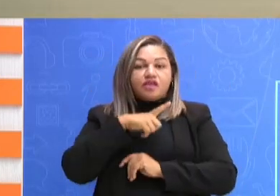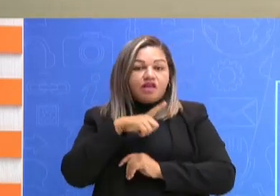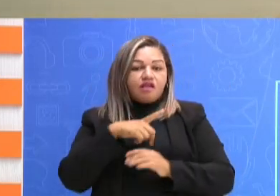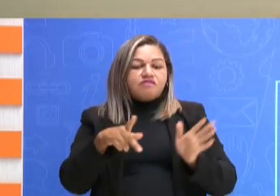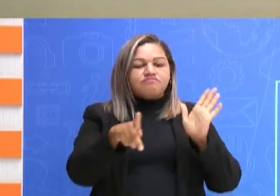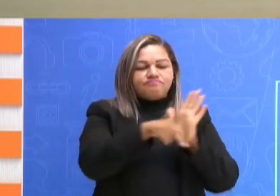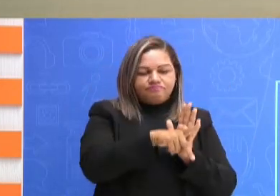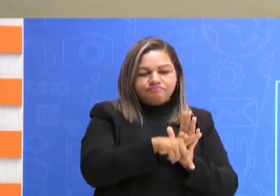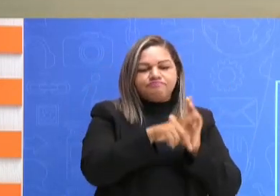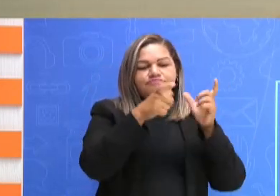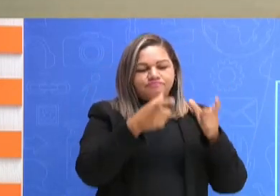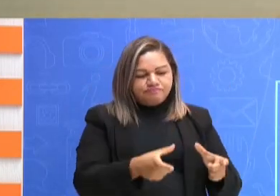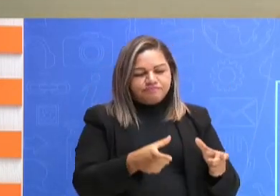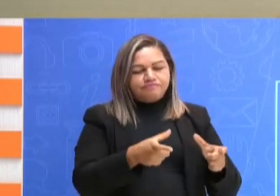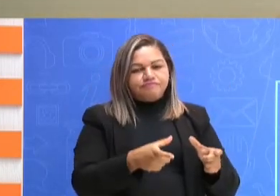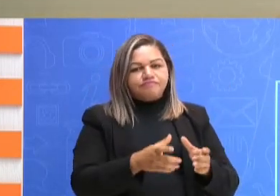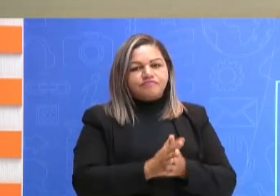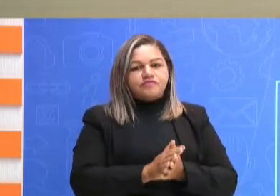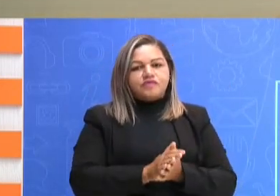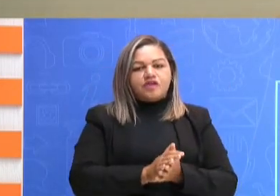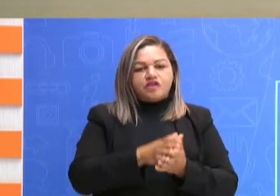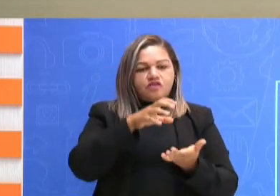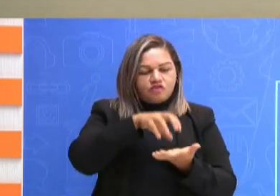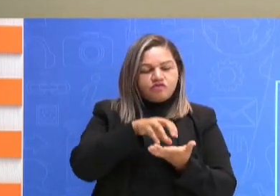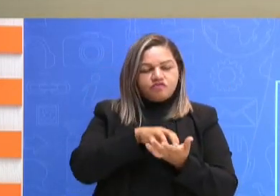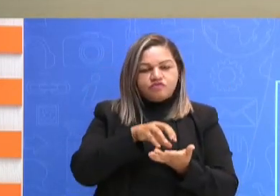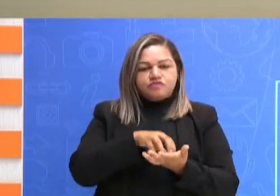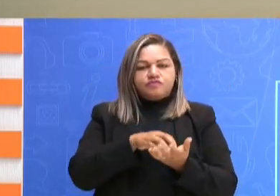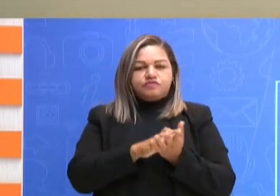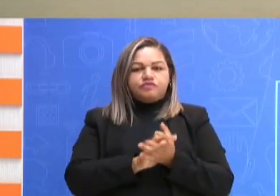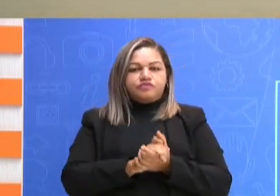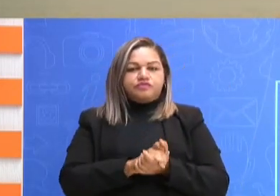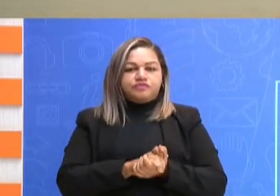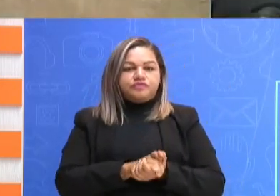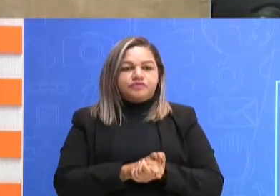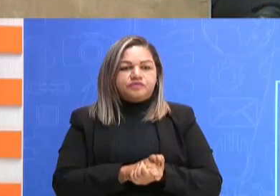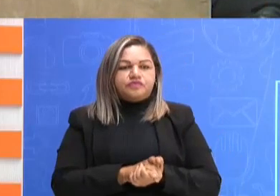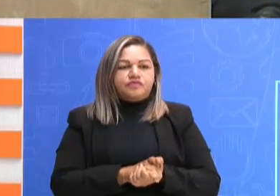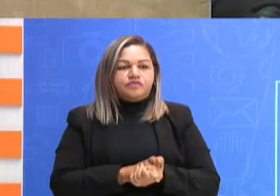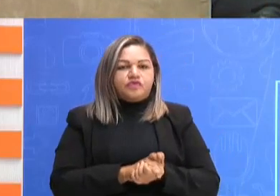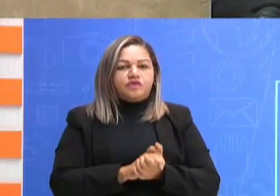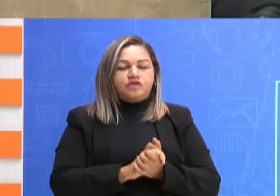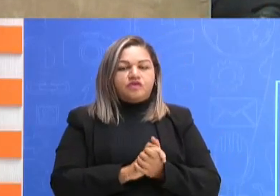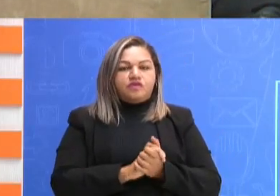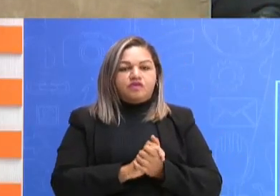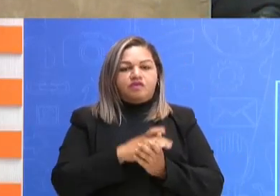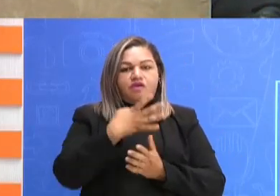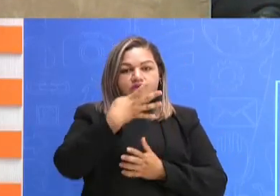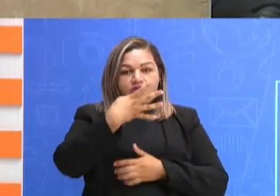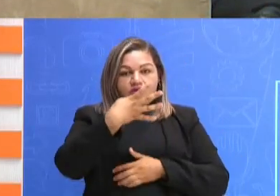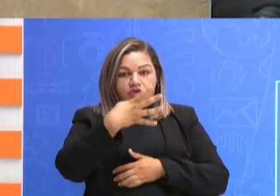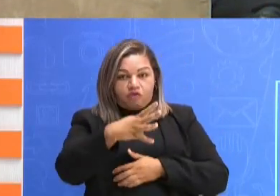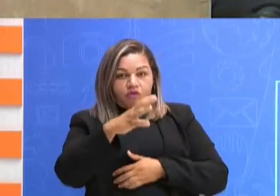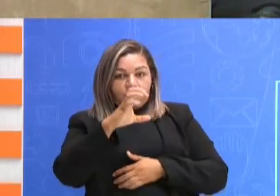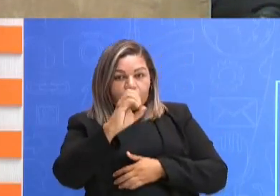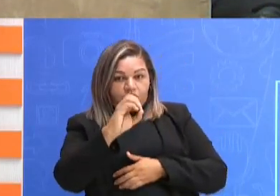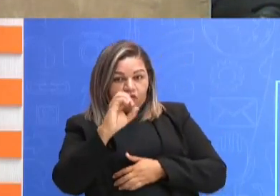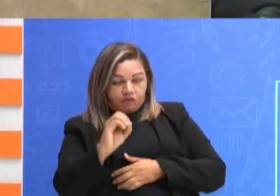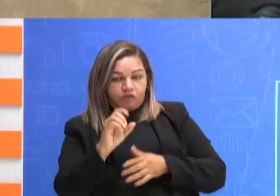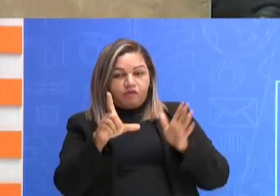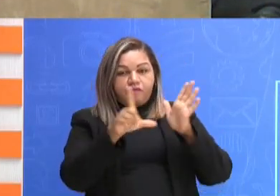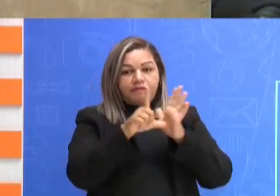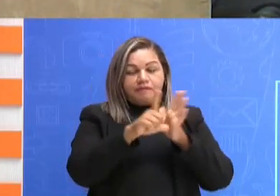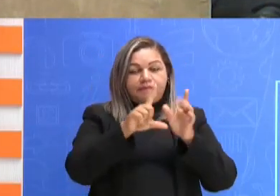seu próprio local. Será um centro que com certeza irá funcionar. São quantas lojas, prefeito, lá? Lá são quase 400 lojas. Nossa, muita